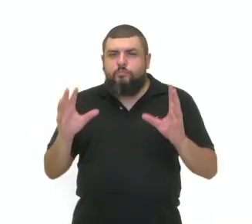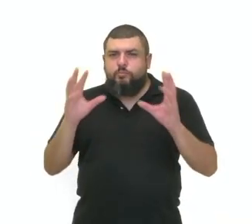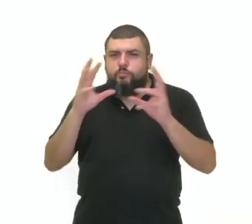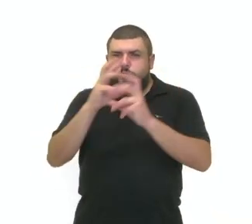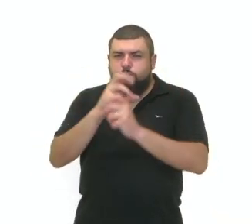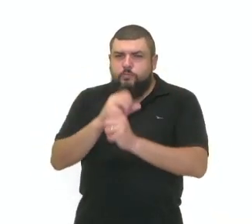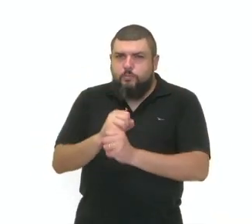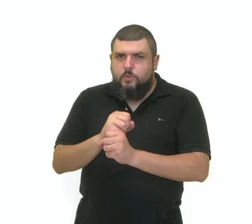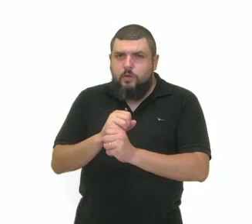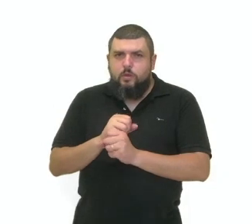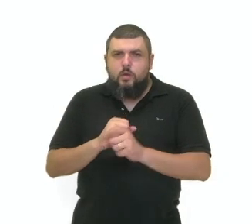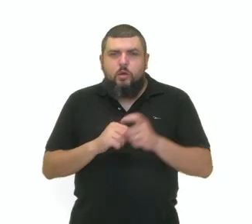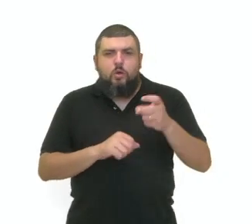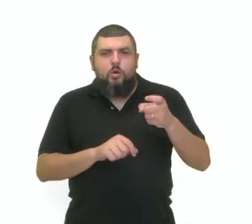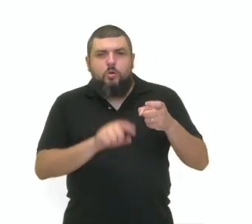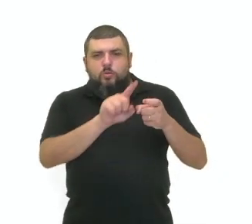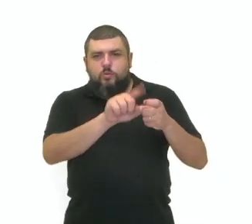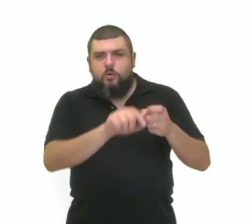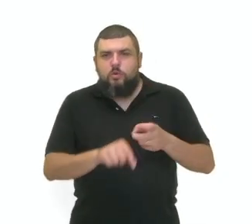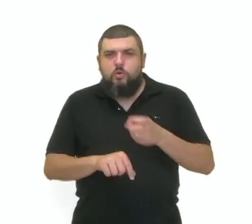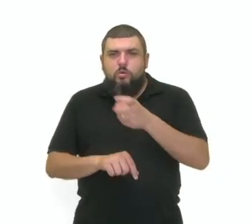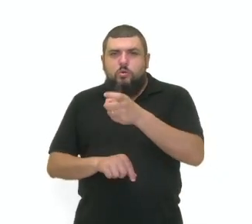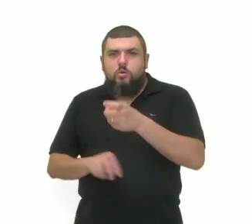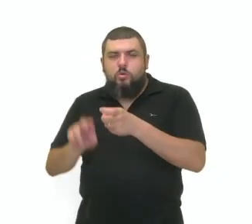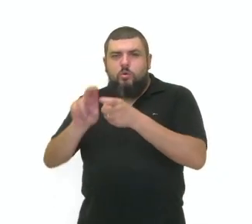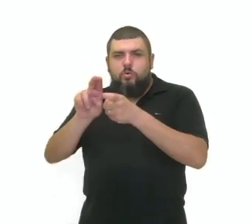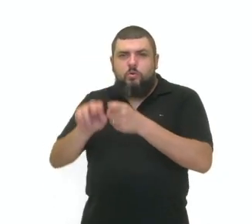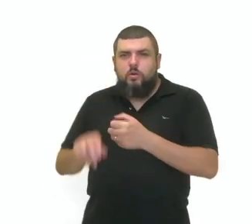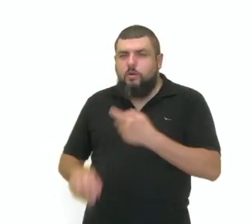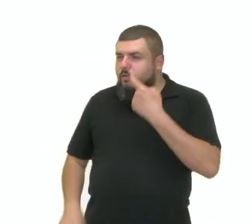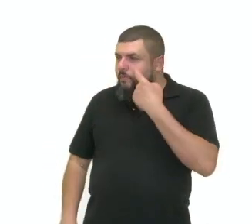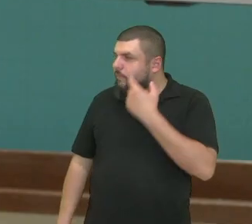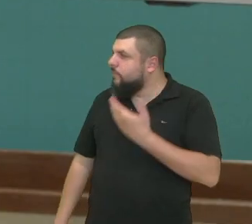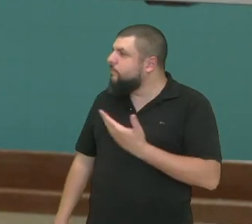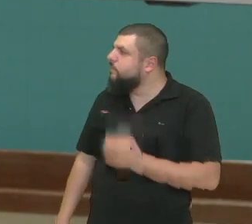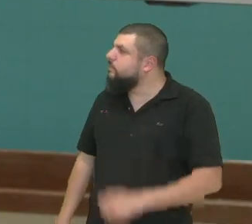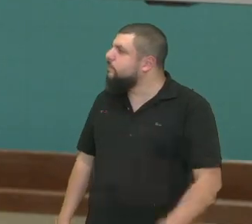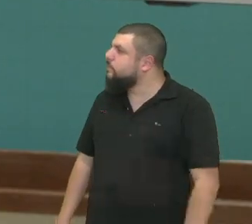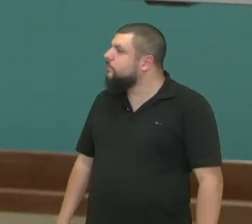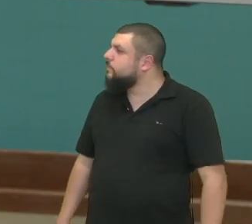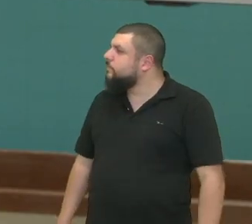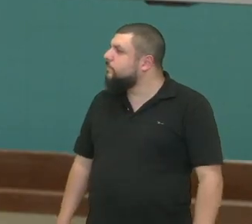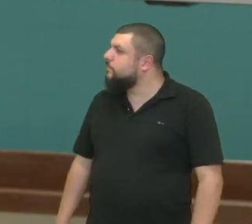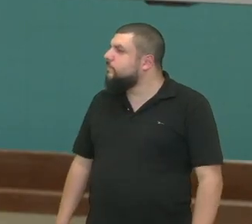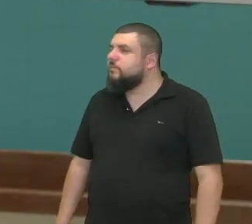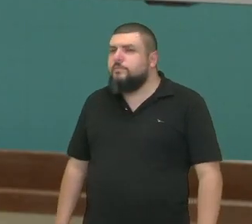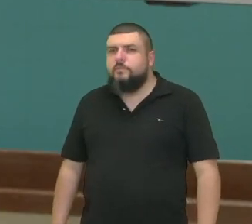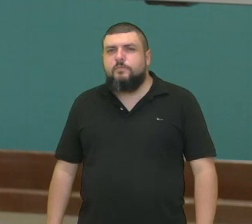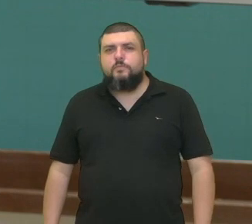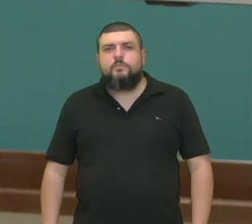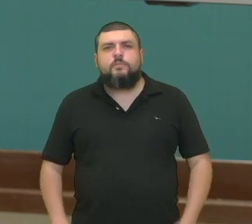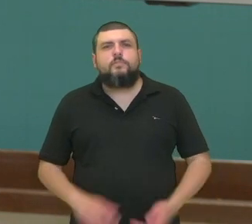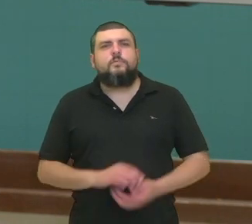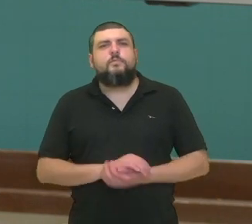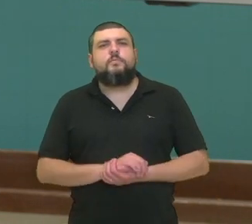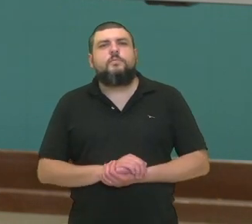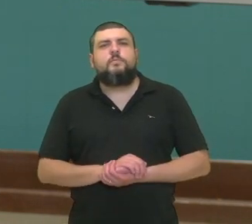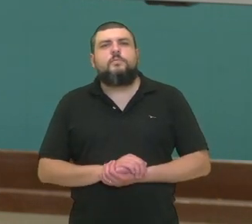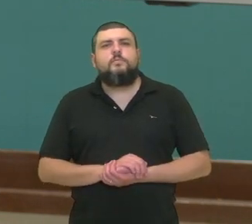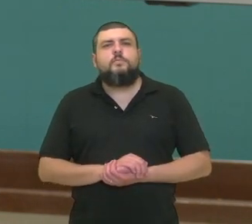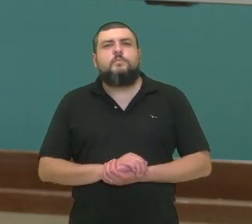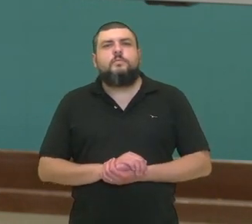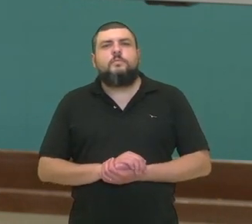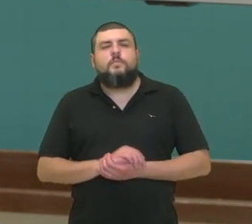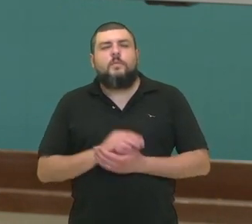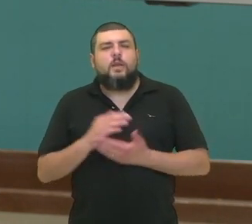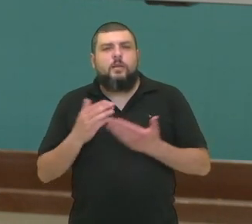x duas linhas, 6 menos 4i dividido por 2, 3 menos 2i. Tranquilo? Então temos duas